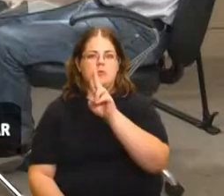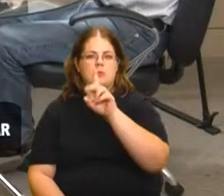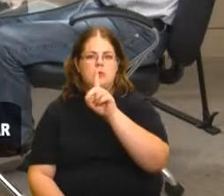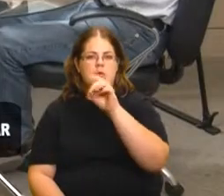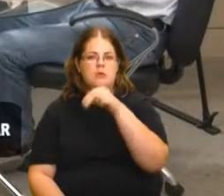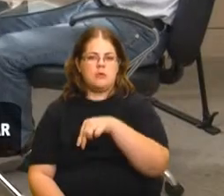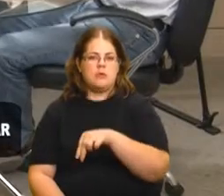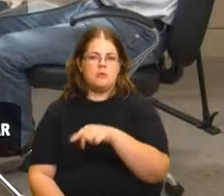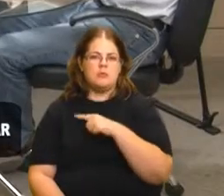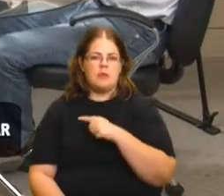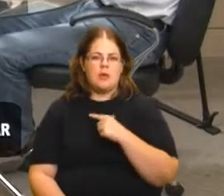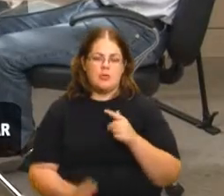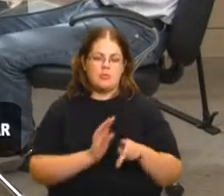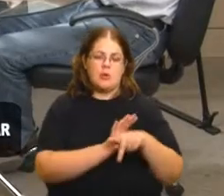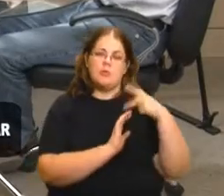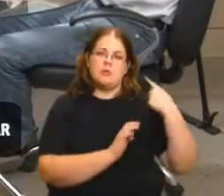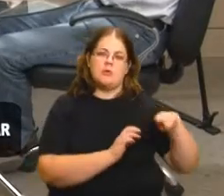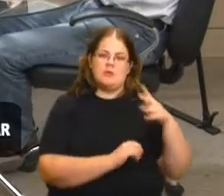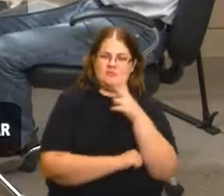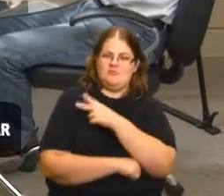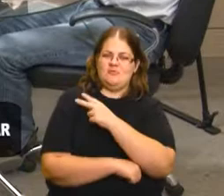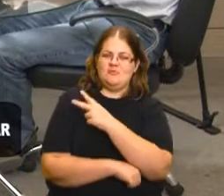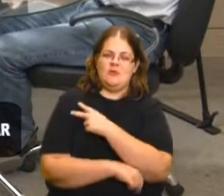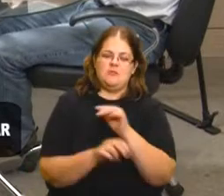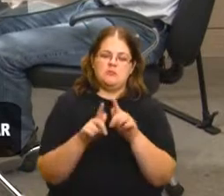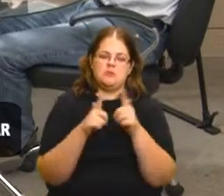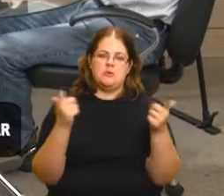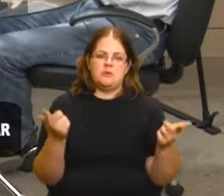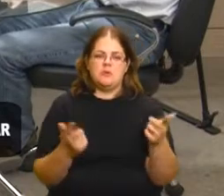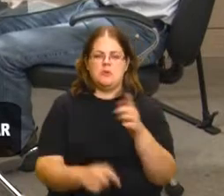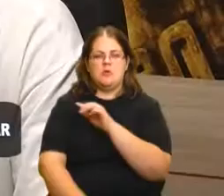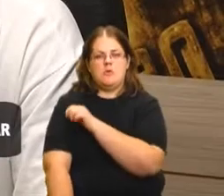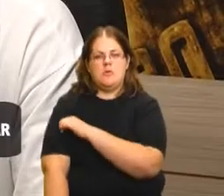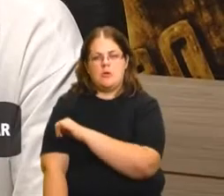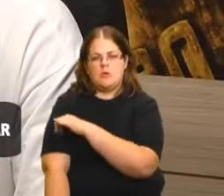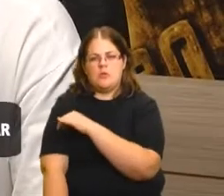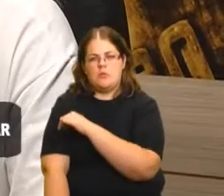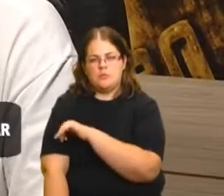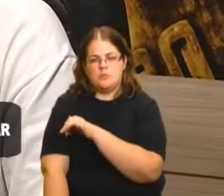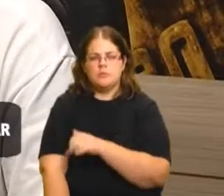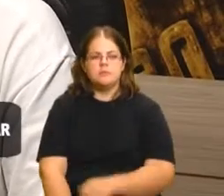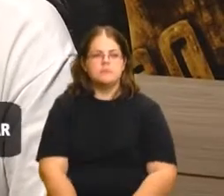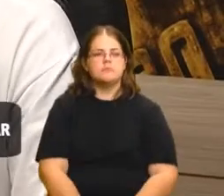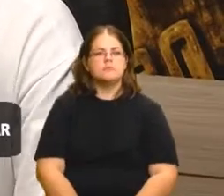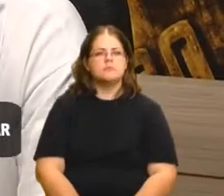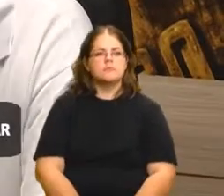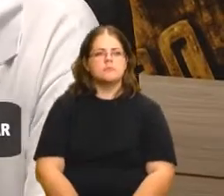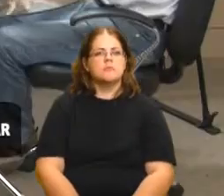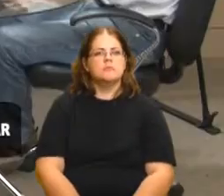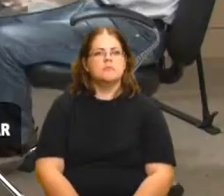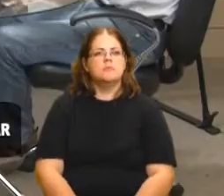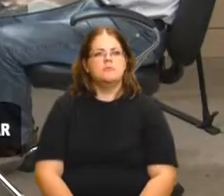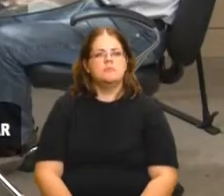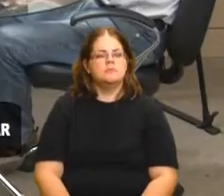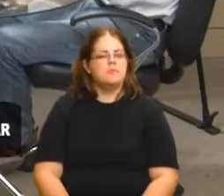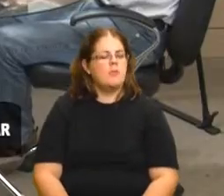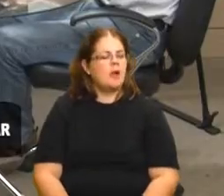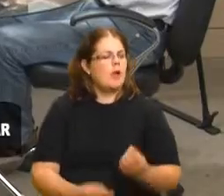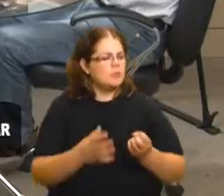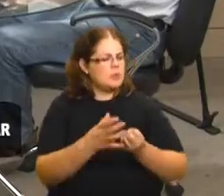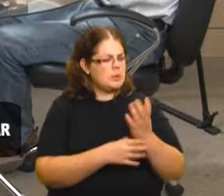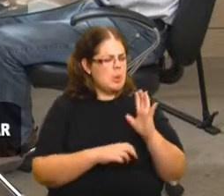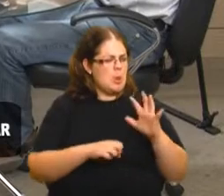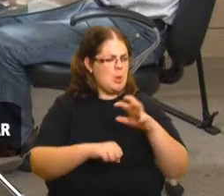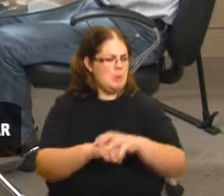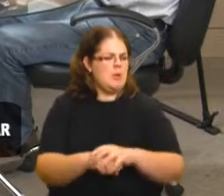algumas tendências... Ele era dono de um jornal no Rio, né? Um jornal muito conhecido. Sim, da Tribuna da Imprensa. Tribuna da Imprensa. Assim que o golpe